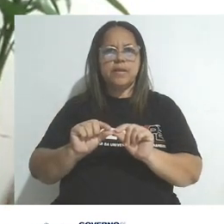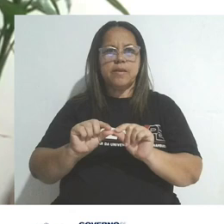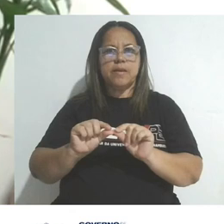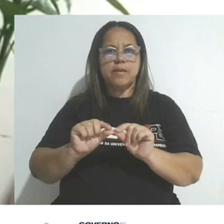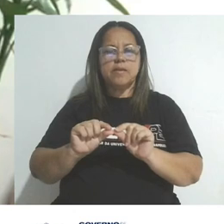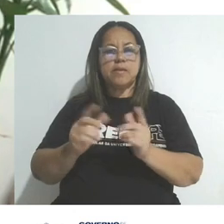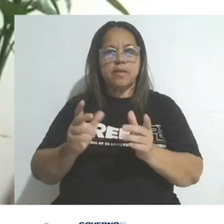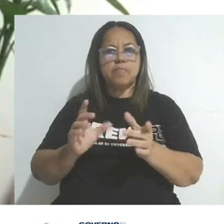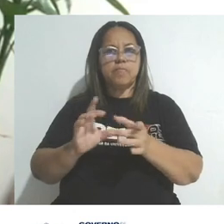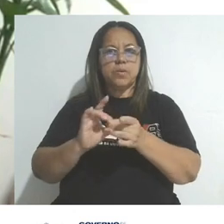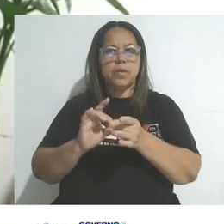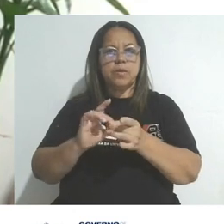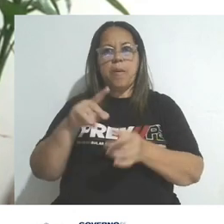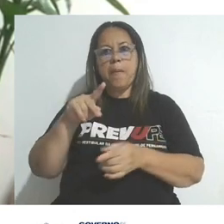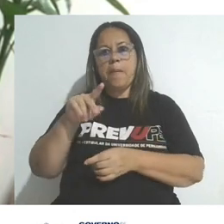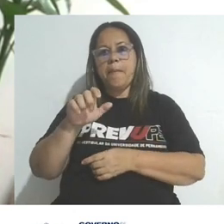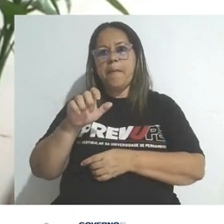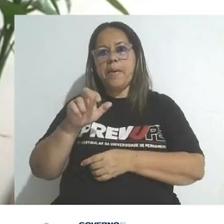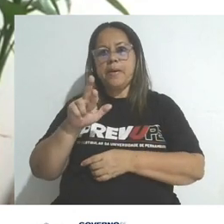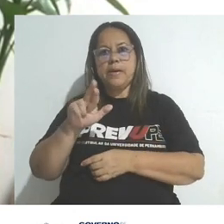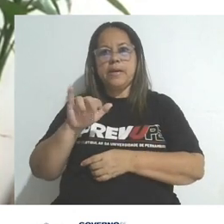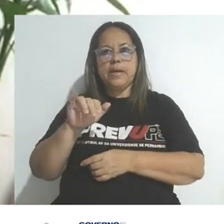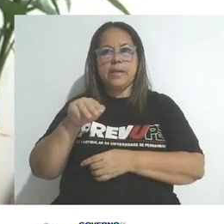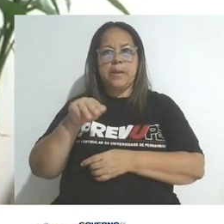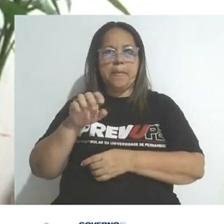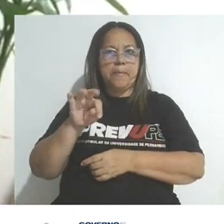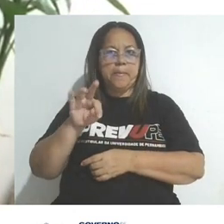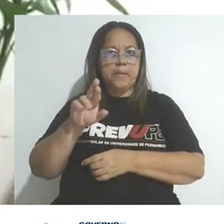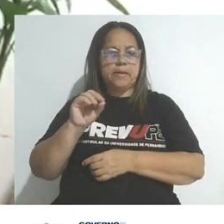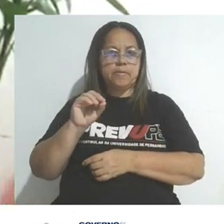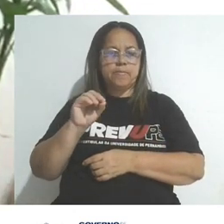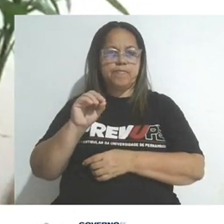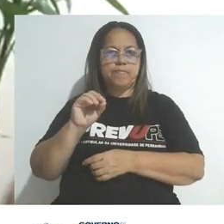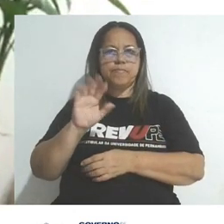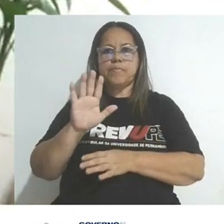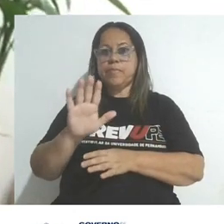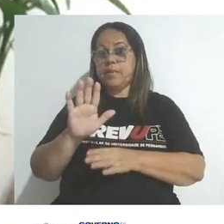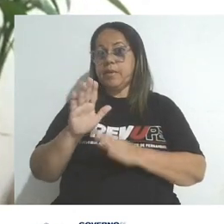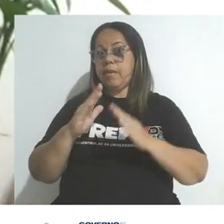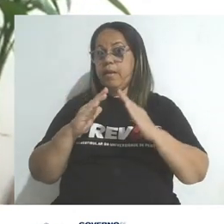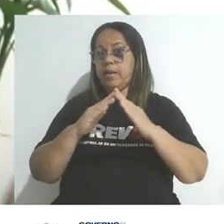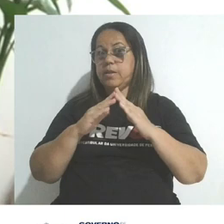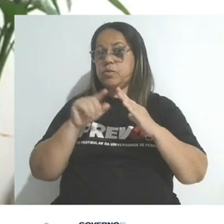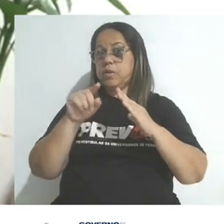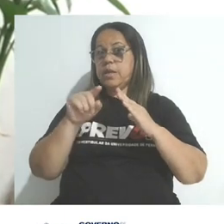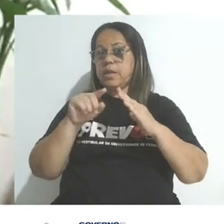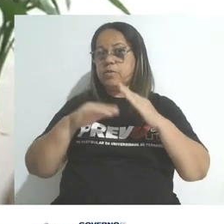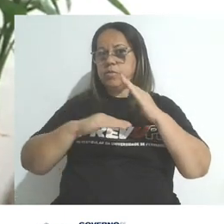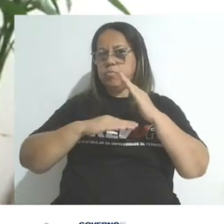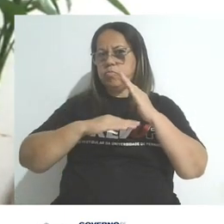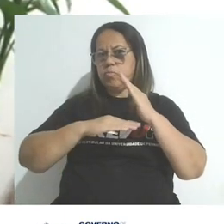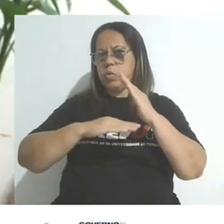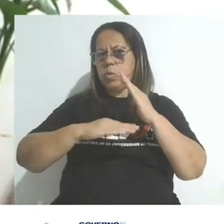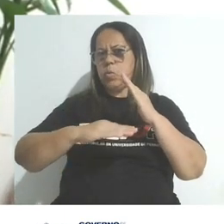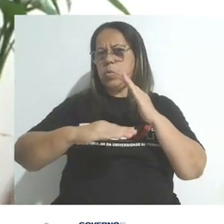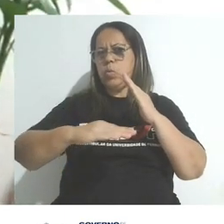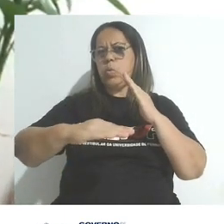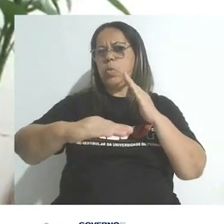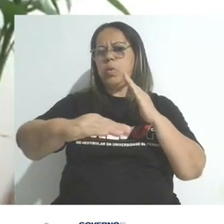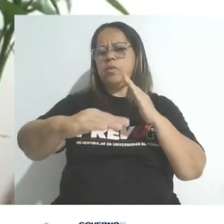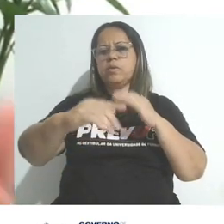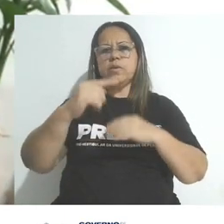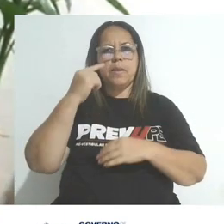correlaciona com perímetro. Se você vai colocar piso na sua residência, você está pensando na